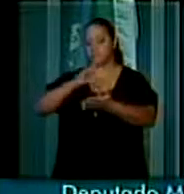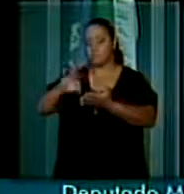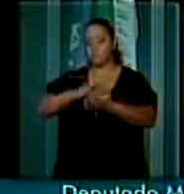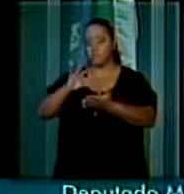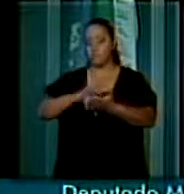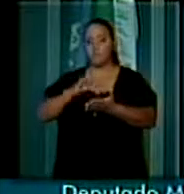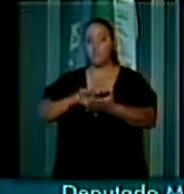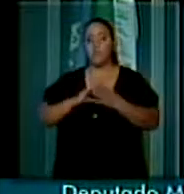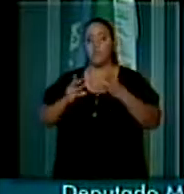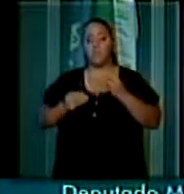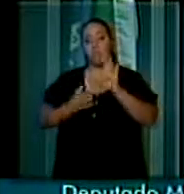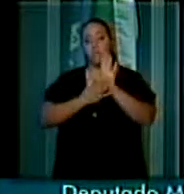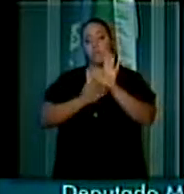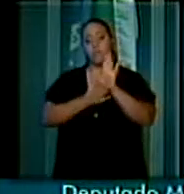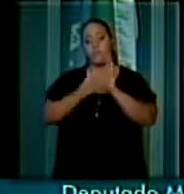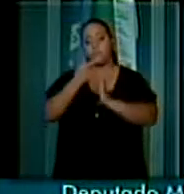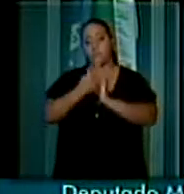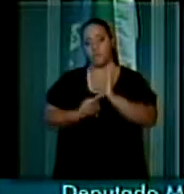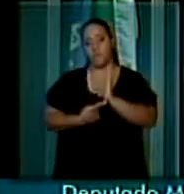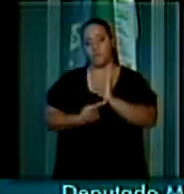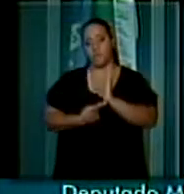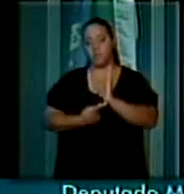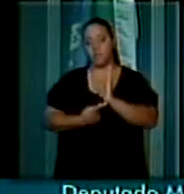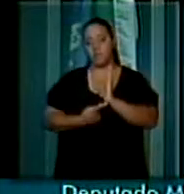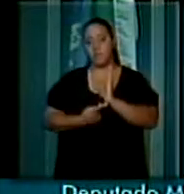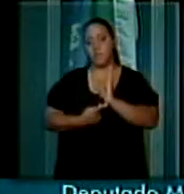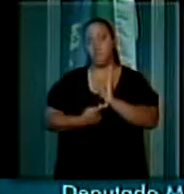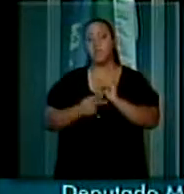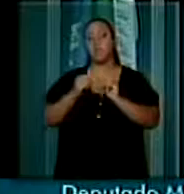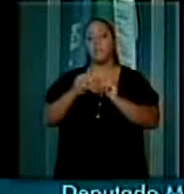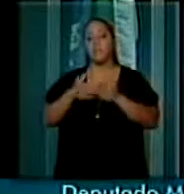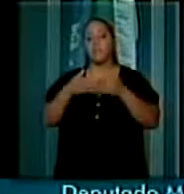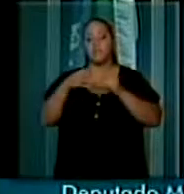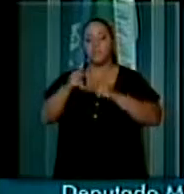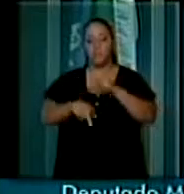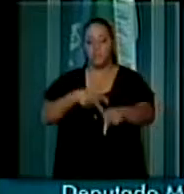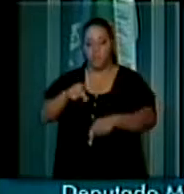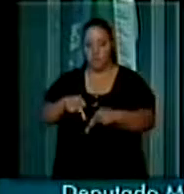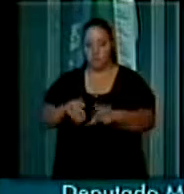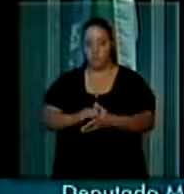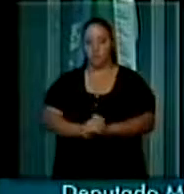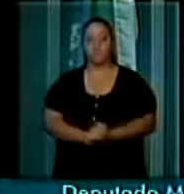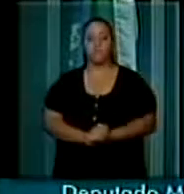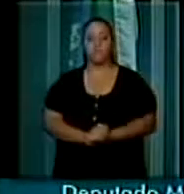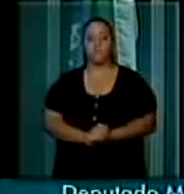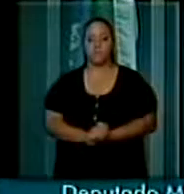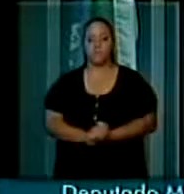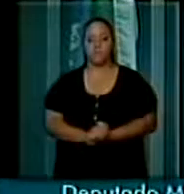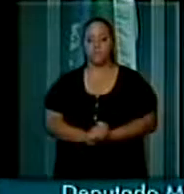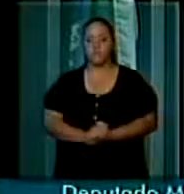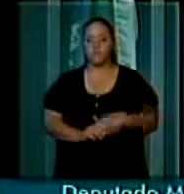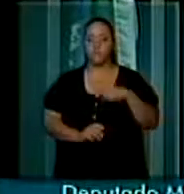propor esse projeto de iniciativa popular. E no dia que